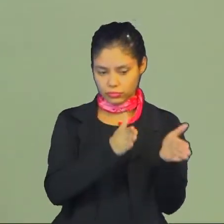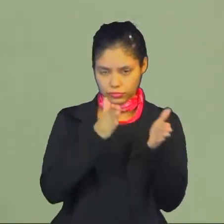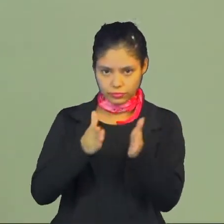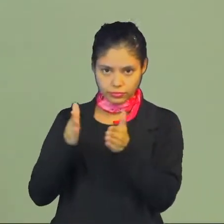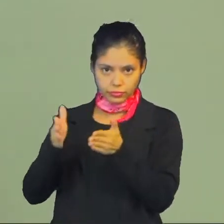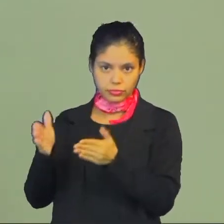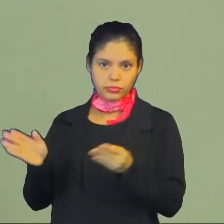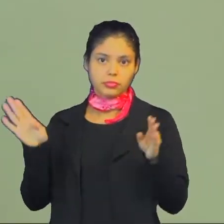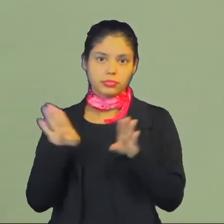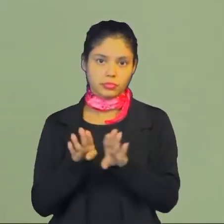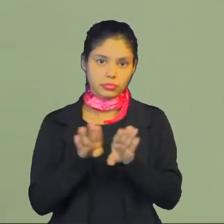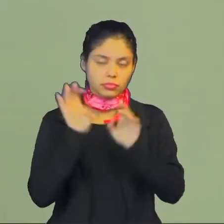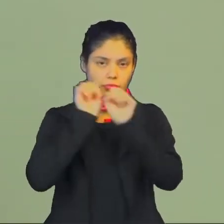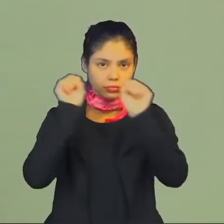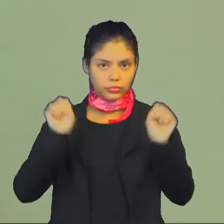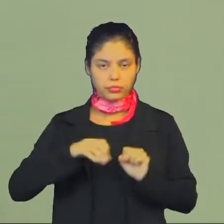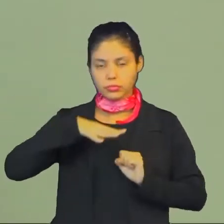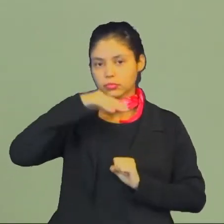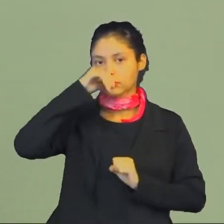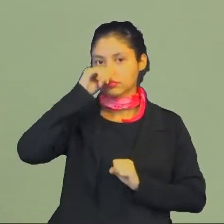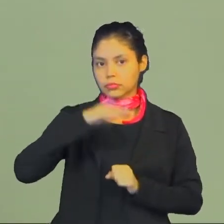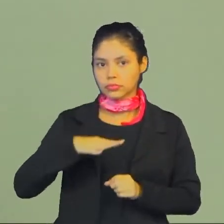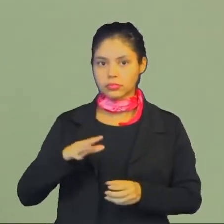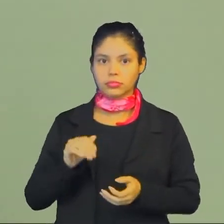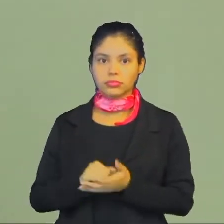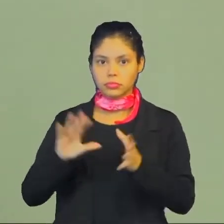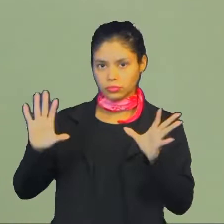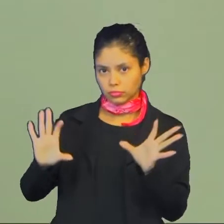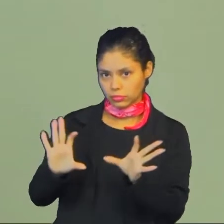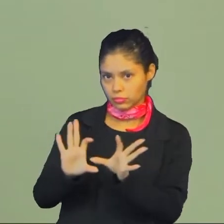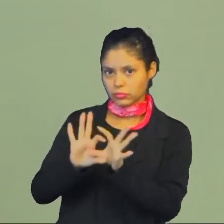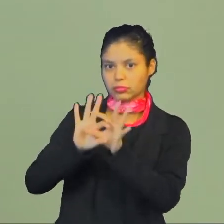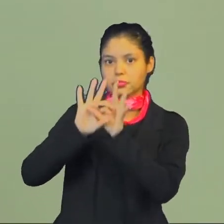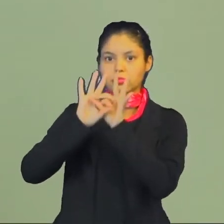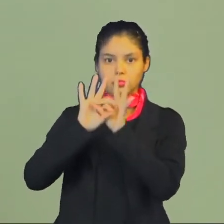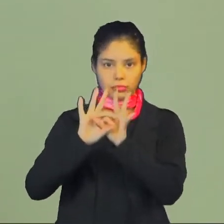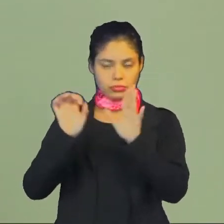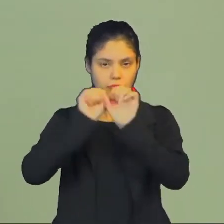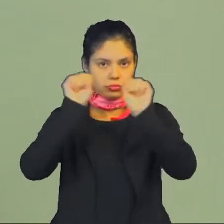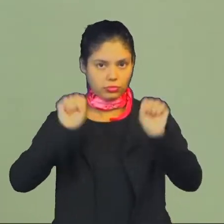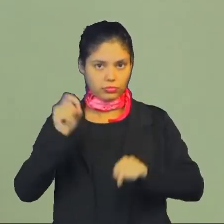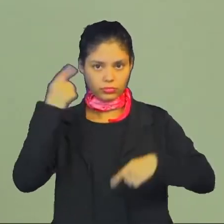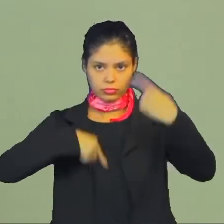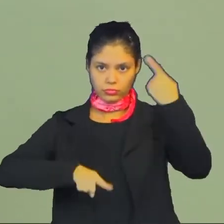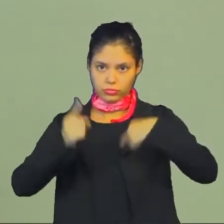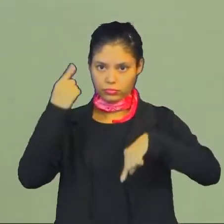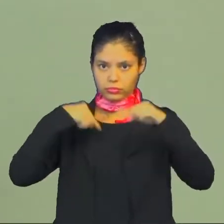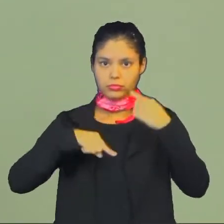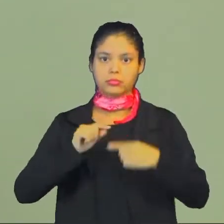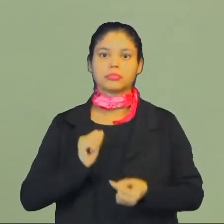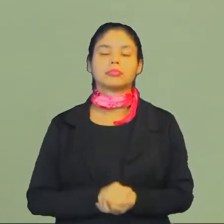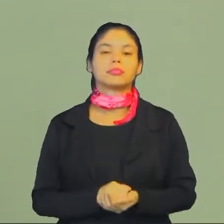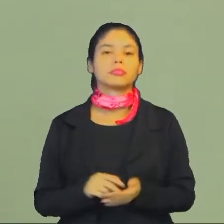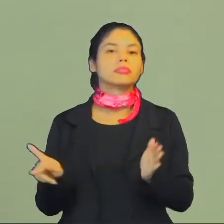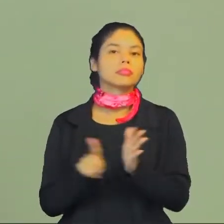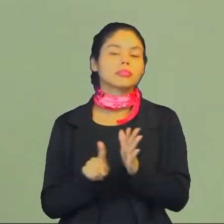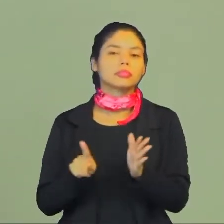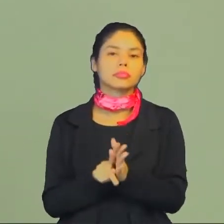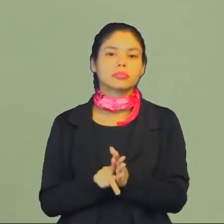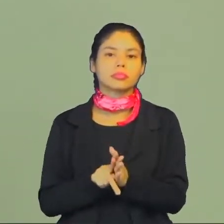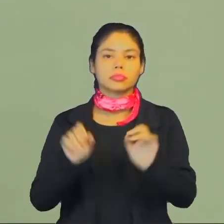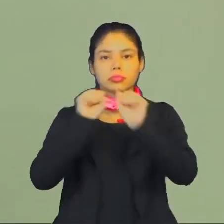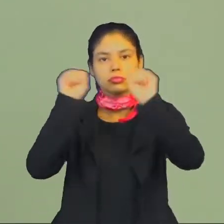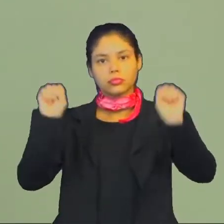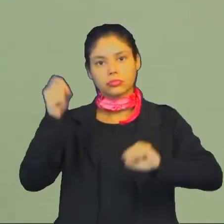parte, que também o sistema respiratório ele se acopla um pouco com o sistema circulatório. Então agora a gente vai estudar propriamente